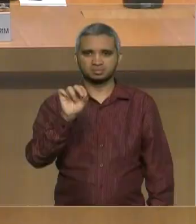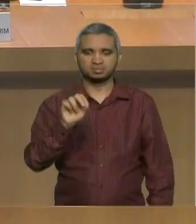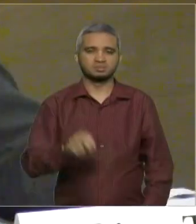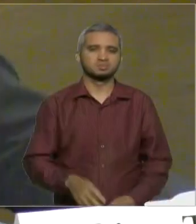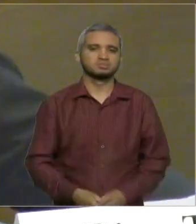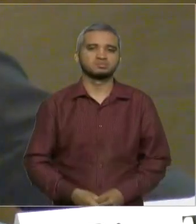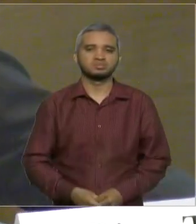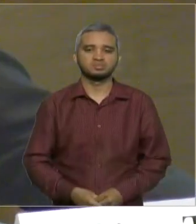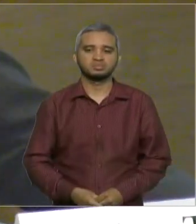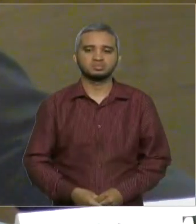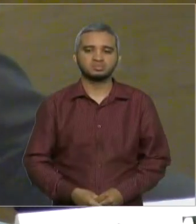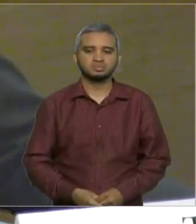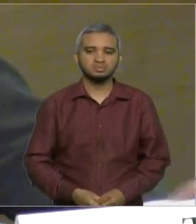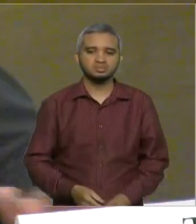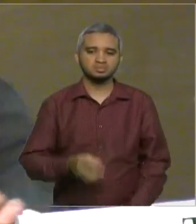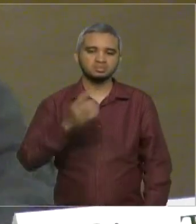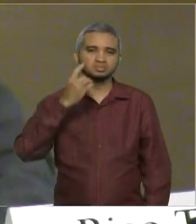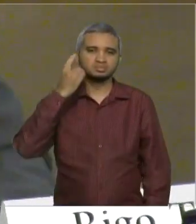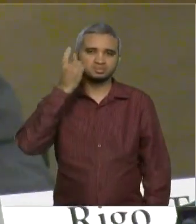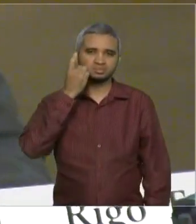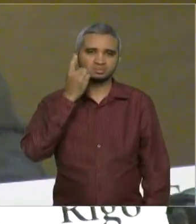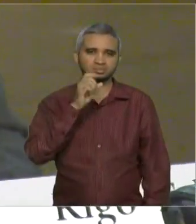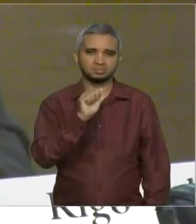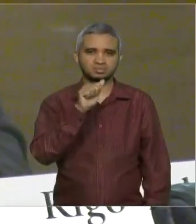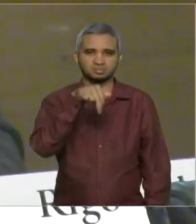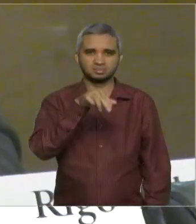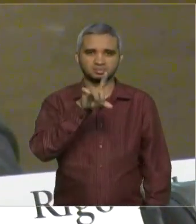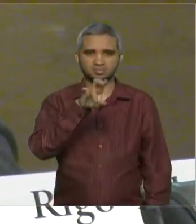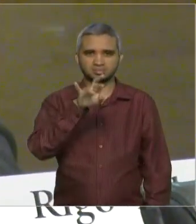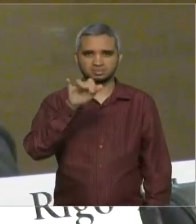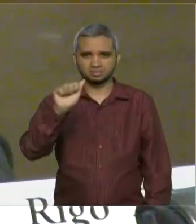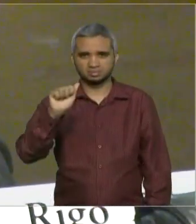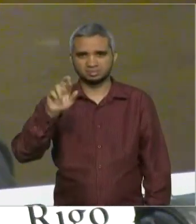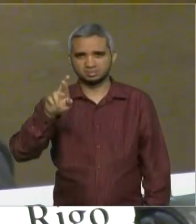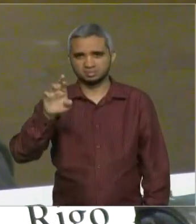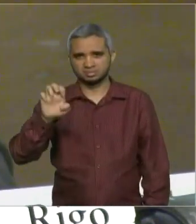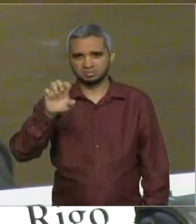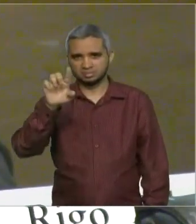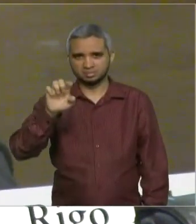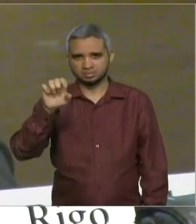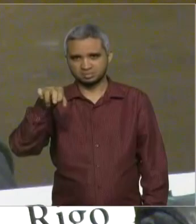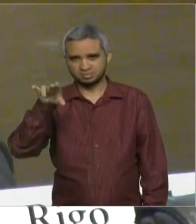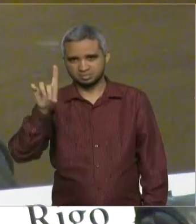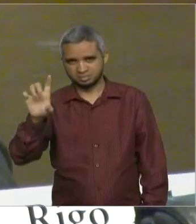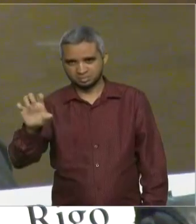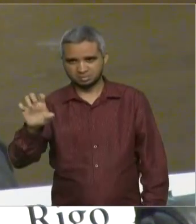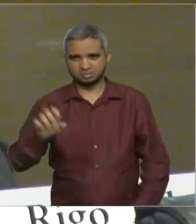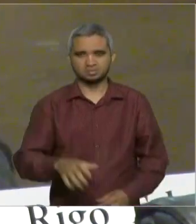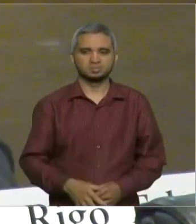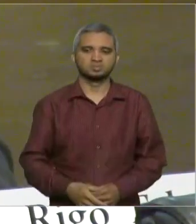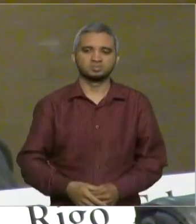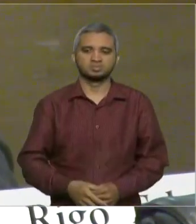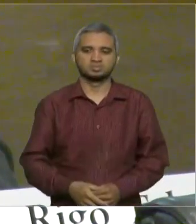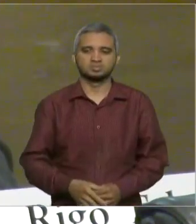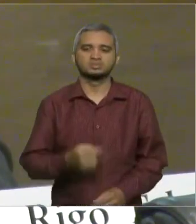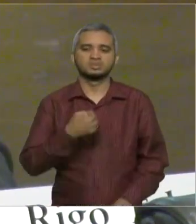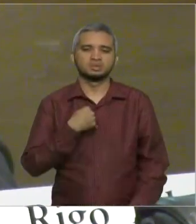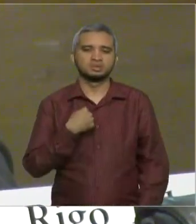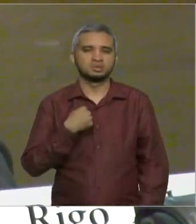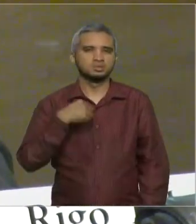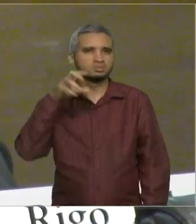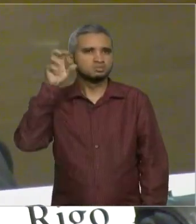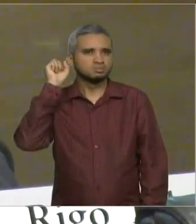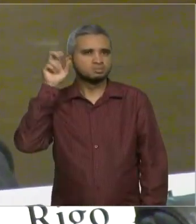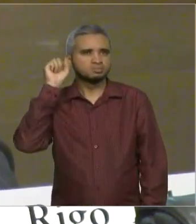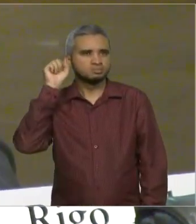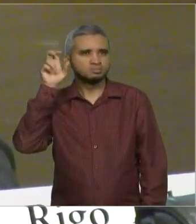Deputada André Rezende. Vossa Excelência, eu ouvi aqui o